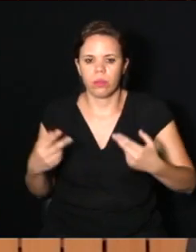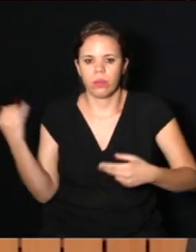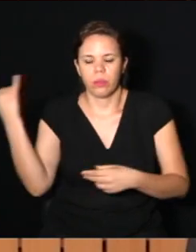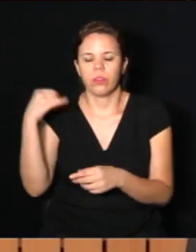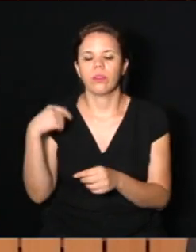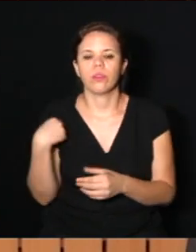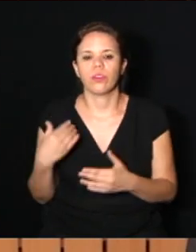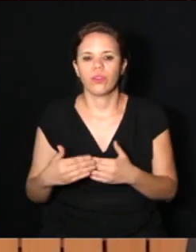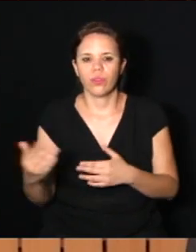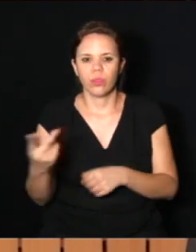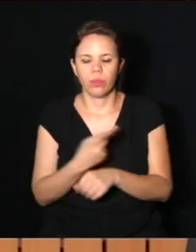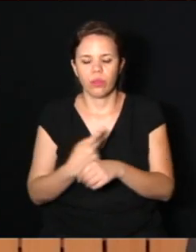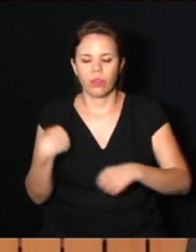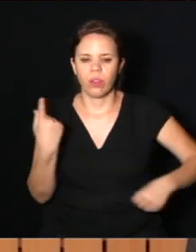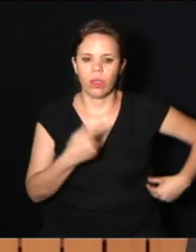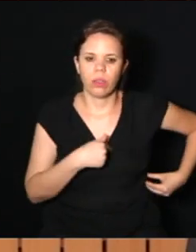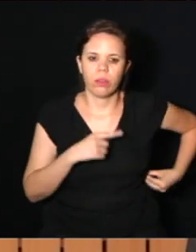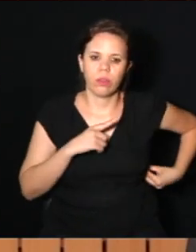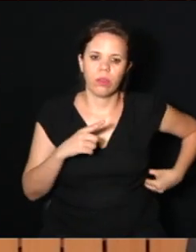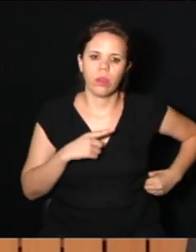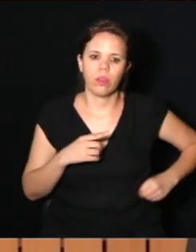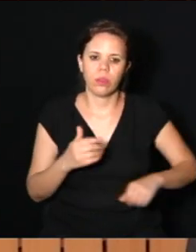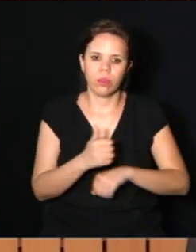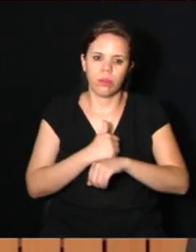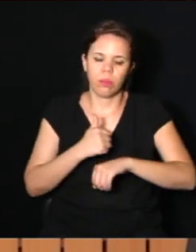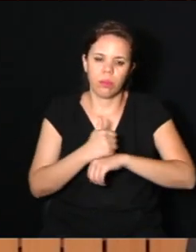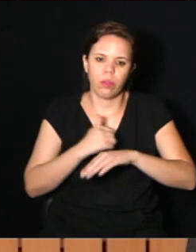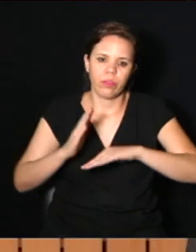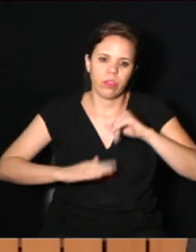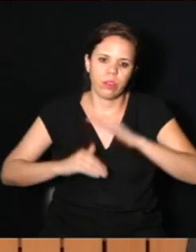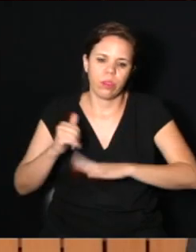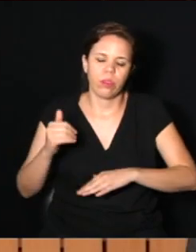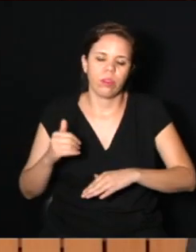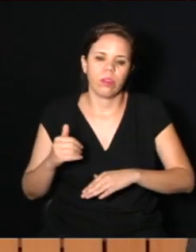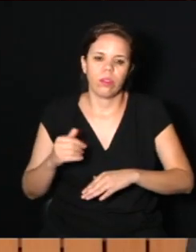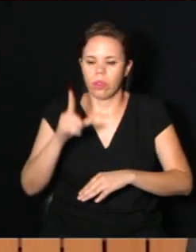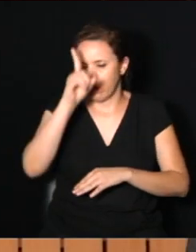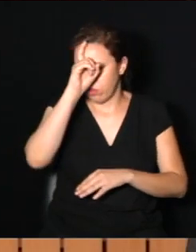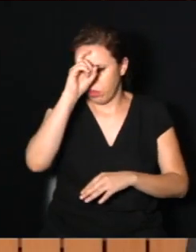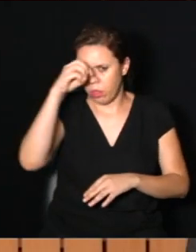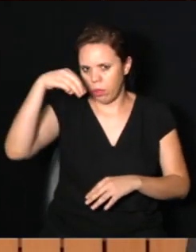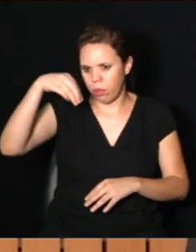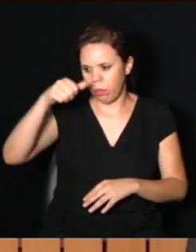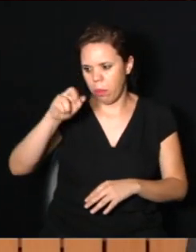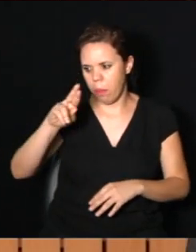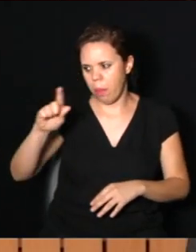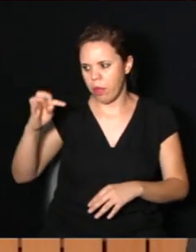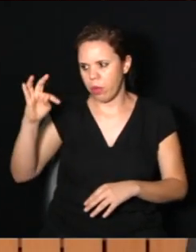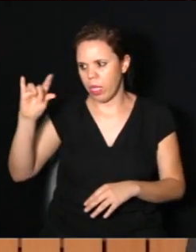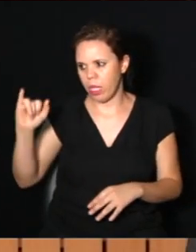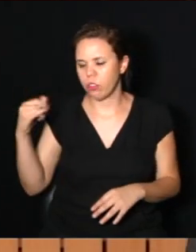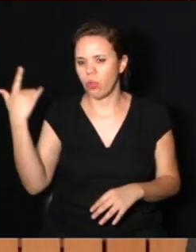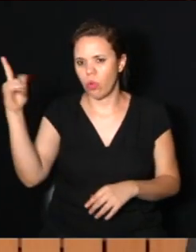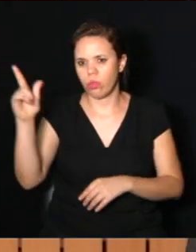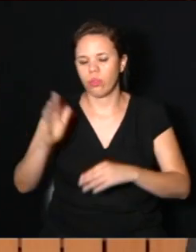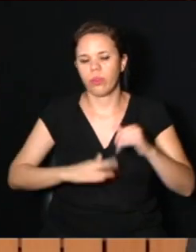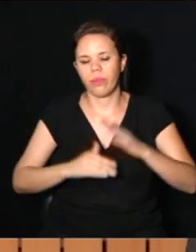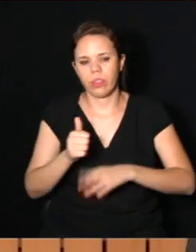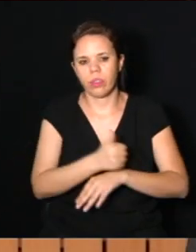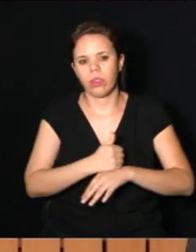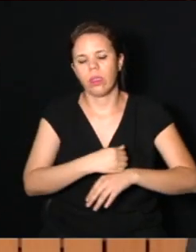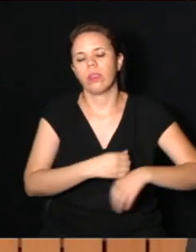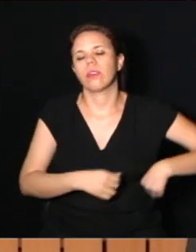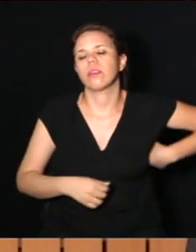gente foi procurado pelos profissionais do Mário Gatti, a gente começou a receber solicitação de outros profissionais também, de outras